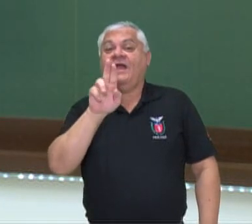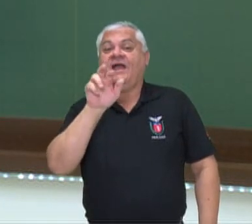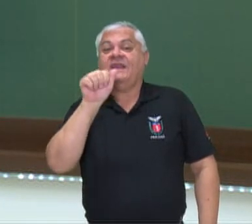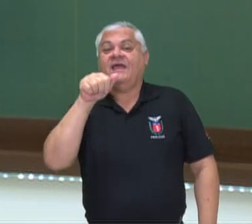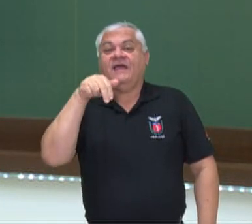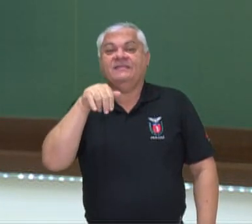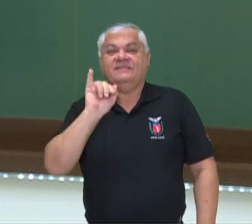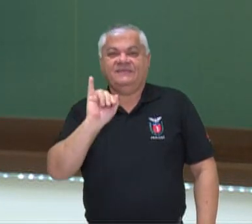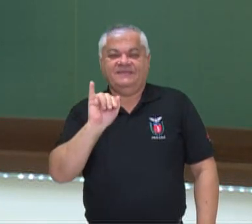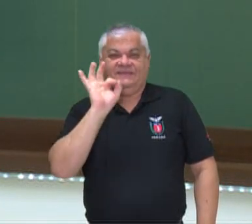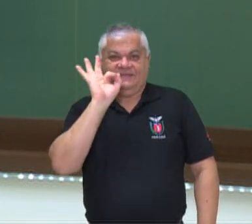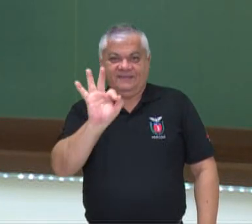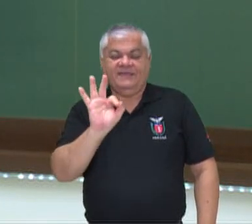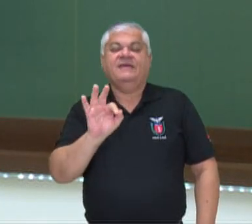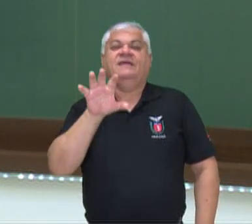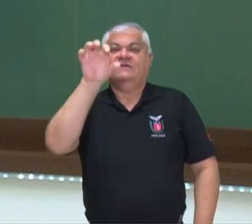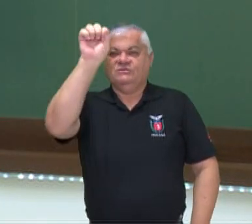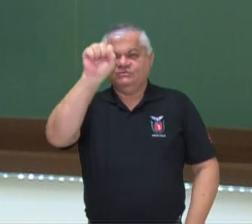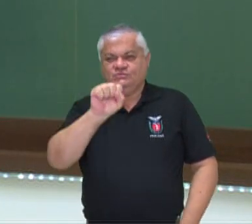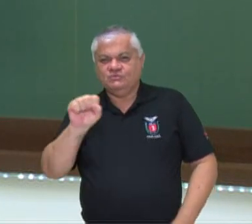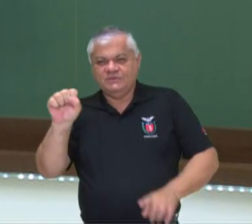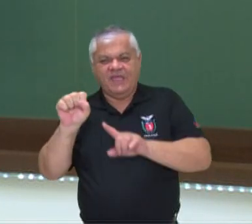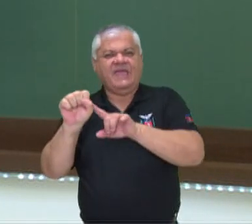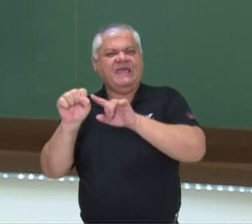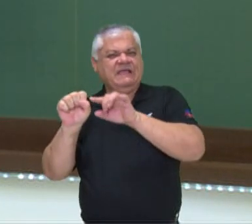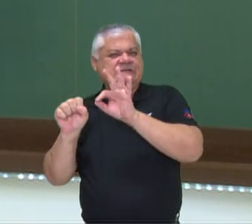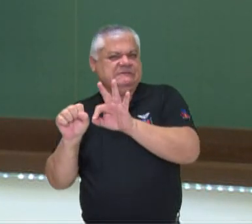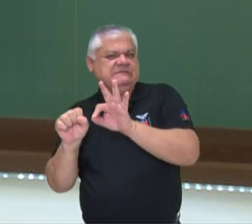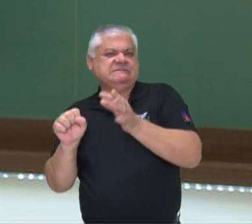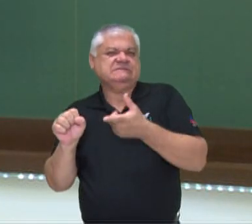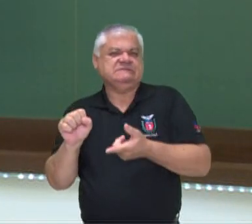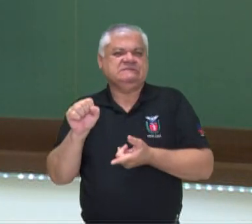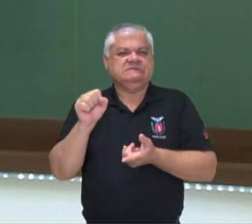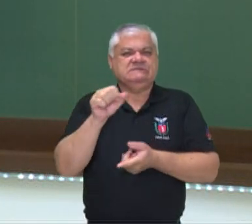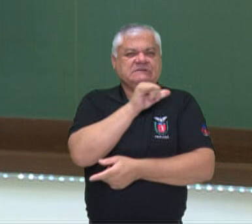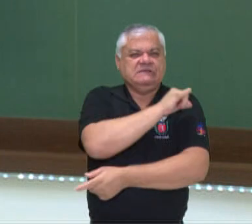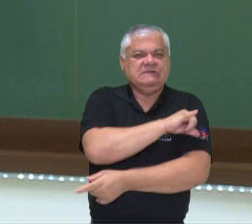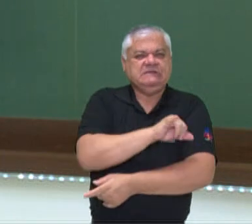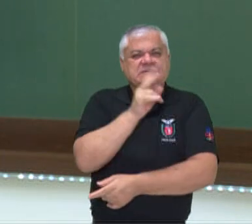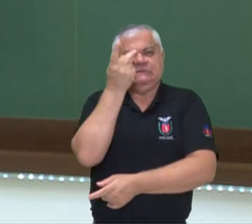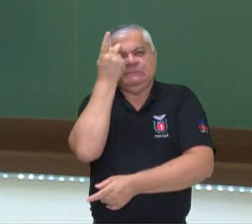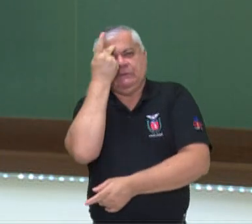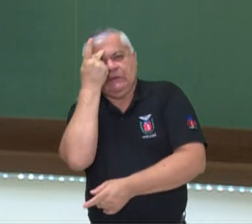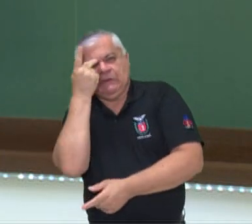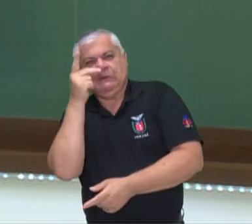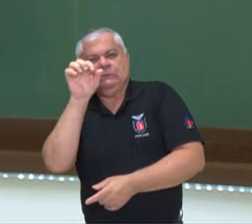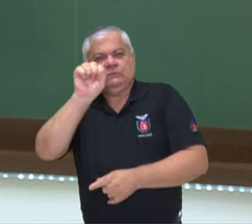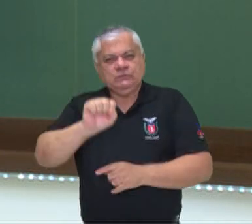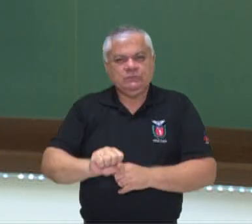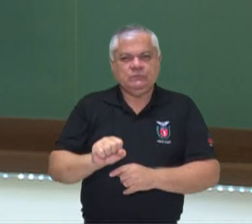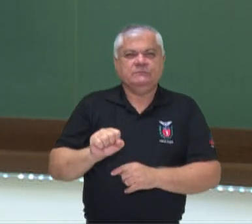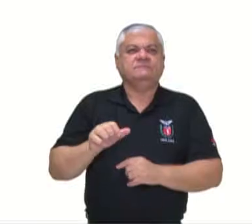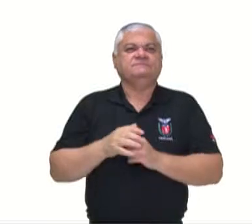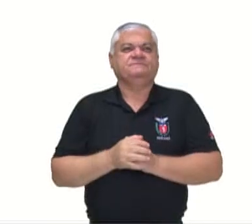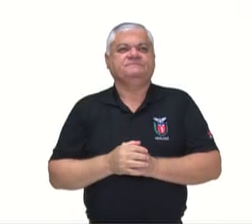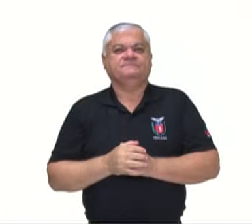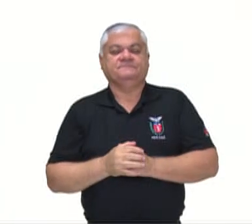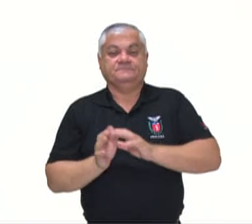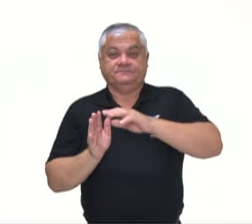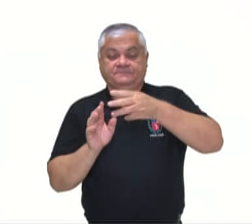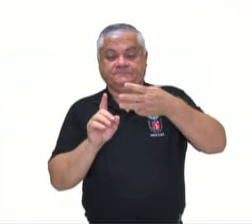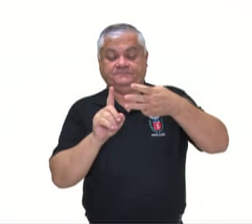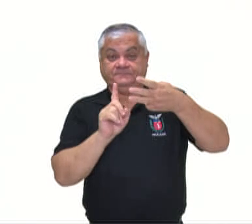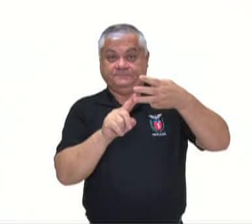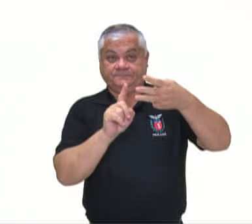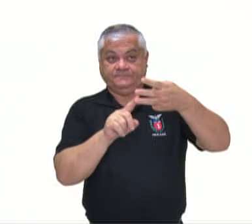viveu mais na região sudeste e sul aqui do Brasil, tá? O Ikindene.